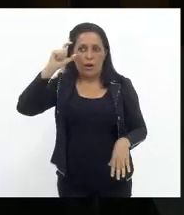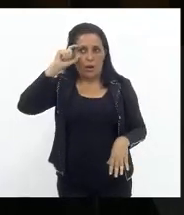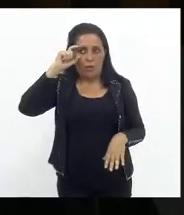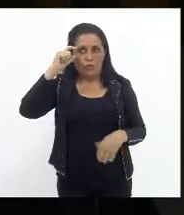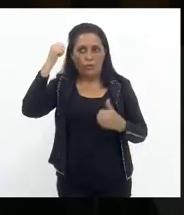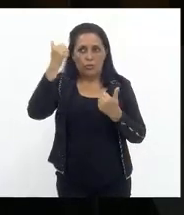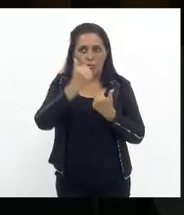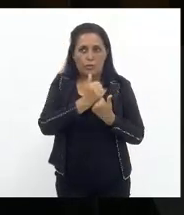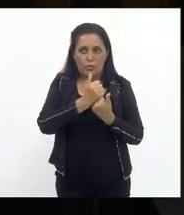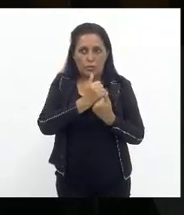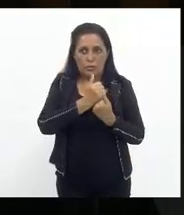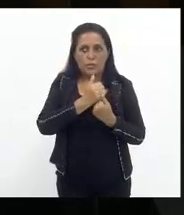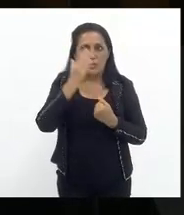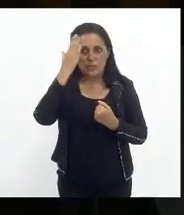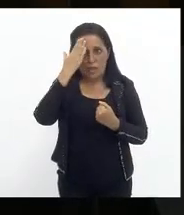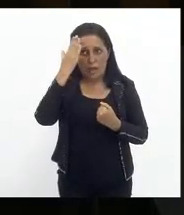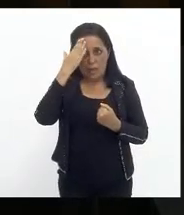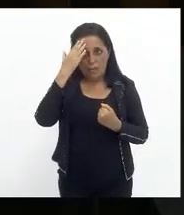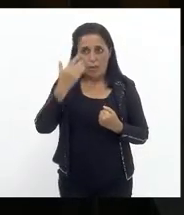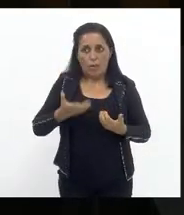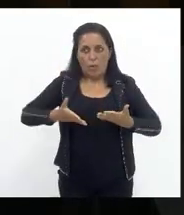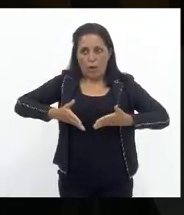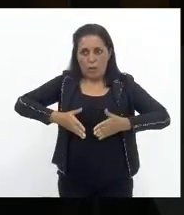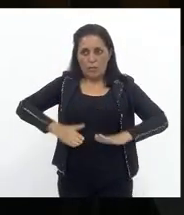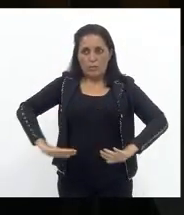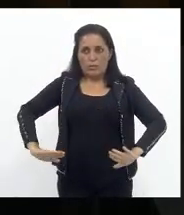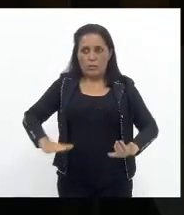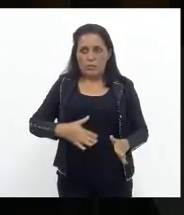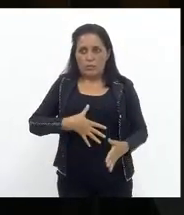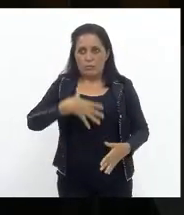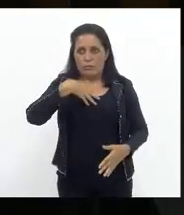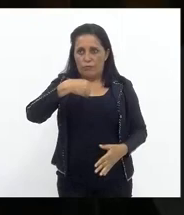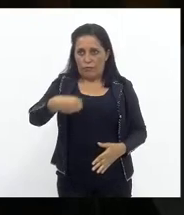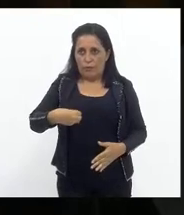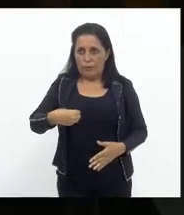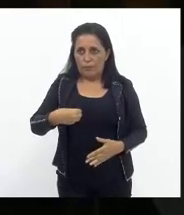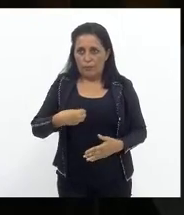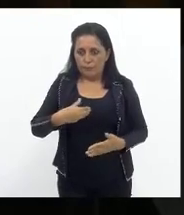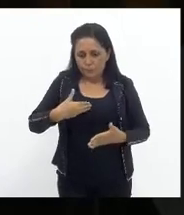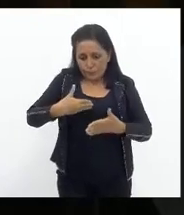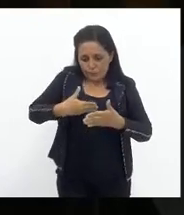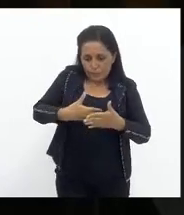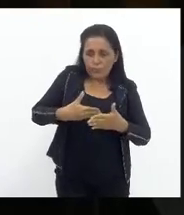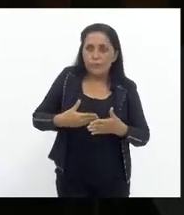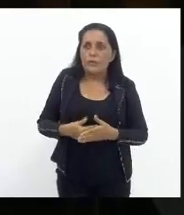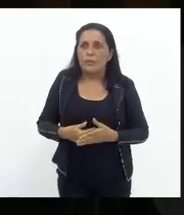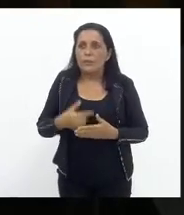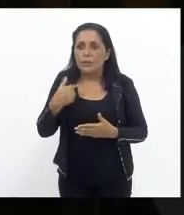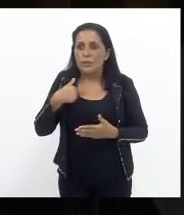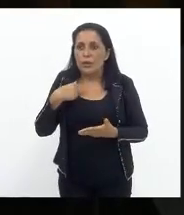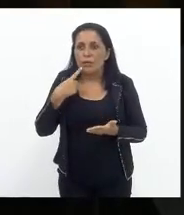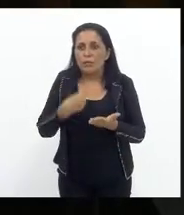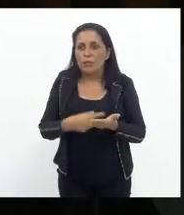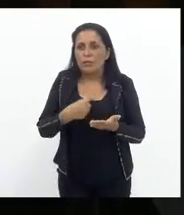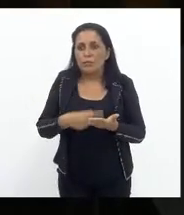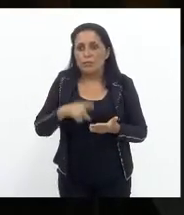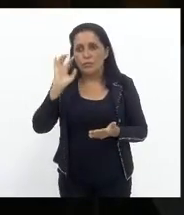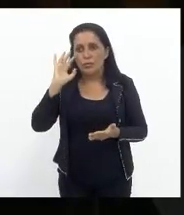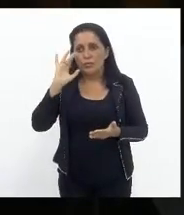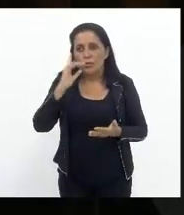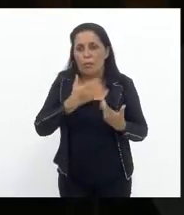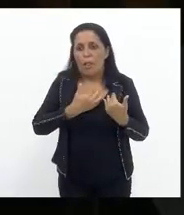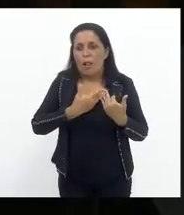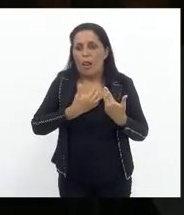minha gestação, para quem acompanha, tive bebê há pouco tempo, e tão comprometida com esse sonho que arde no